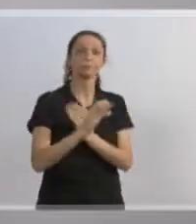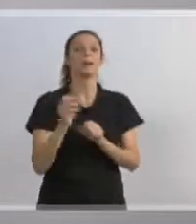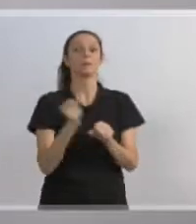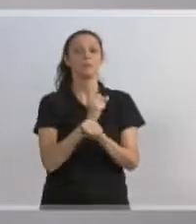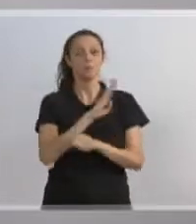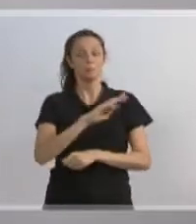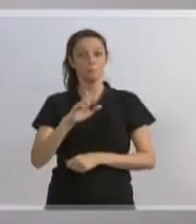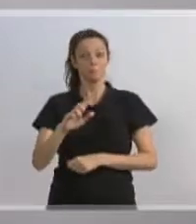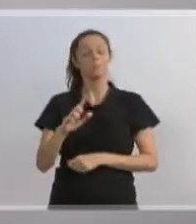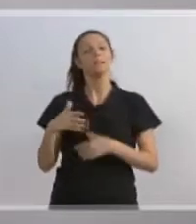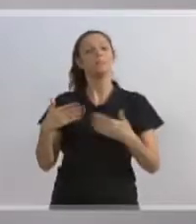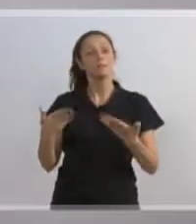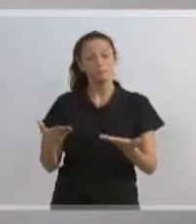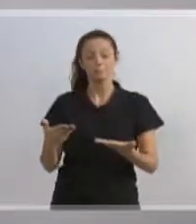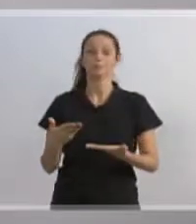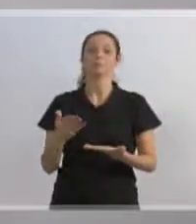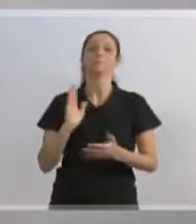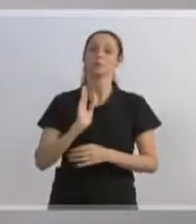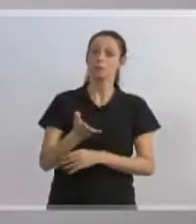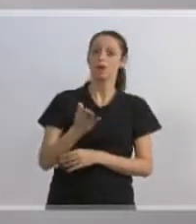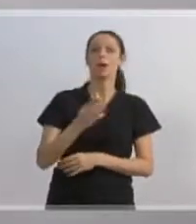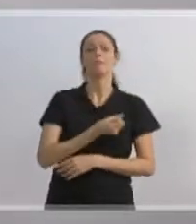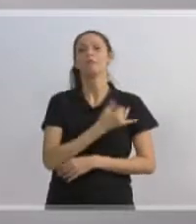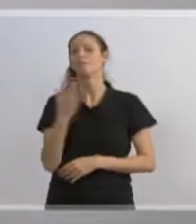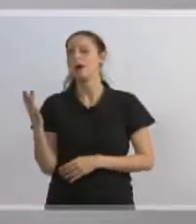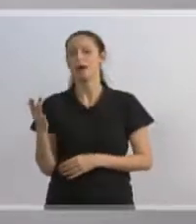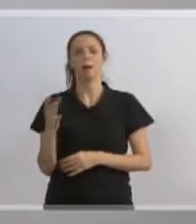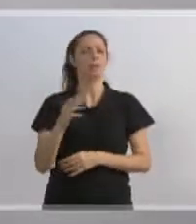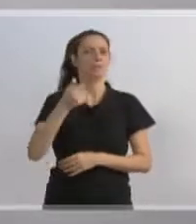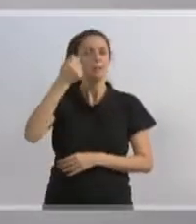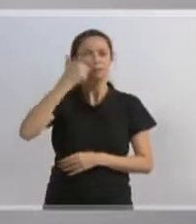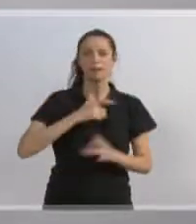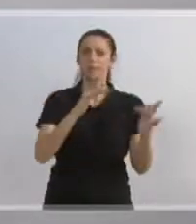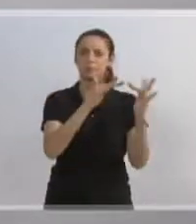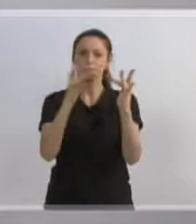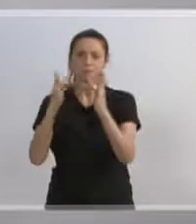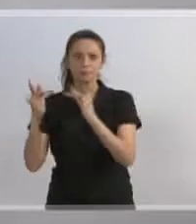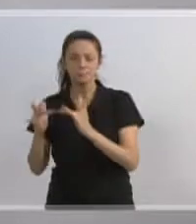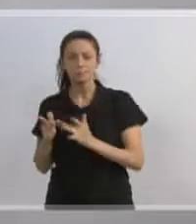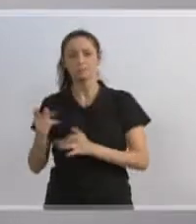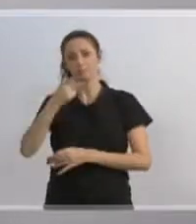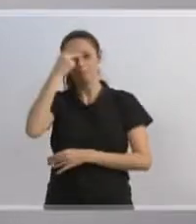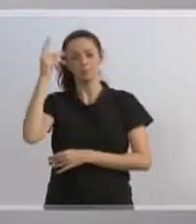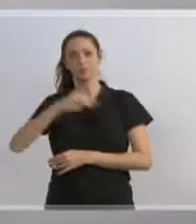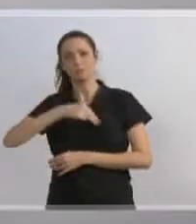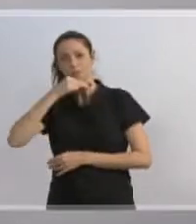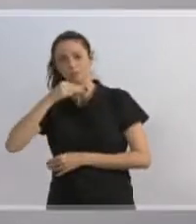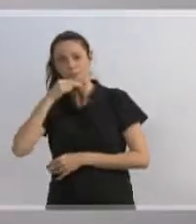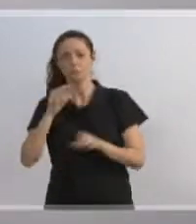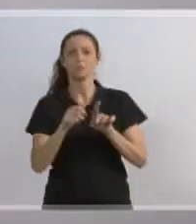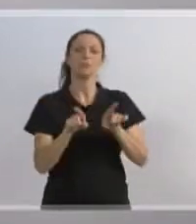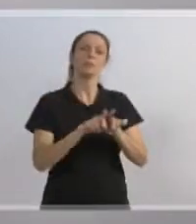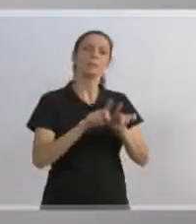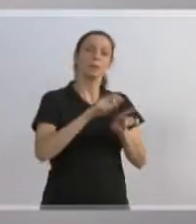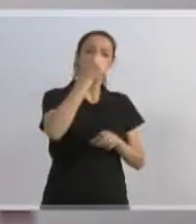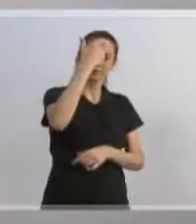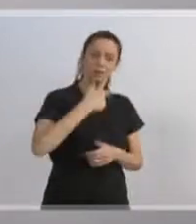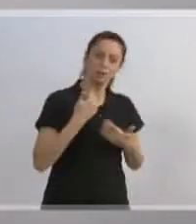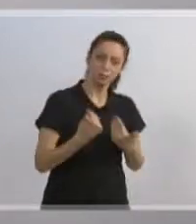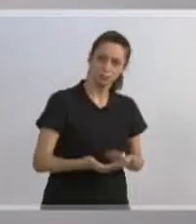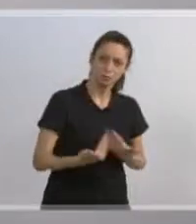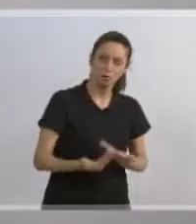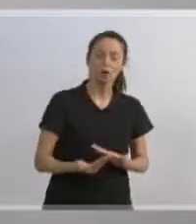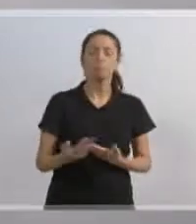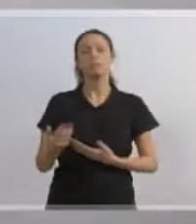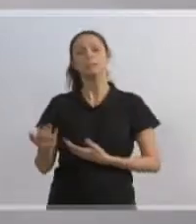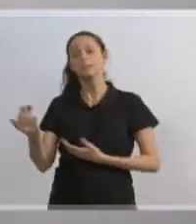que esses atletas, eu estive em contato com vários atletas, atletas de terceira idade, atleta de ponta de Blumenau, e realmente falta local